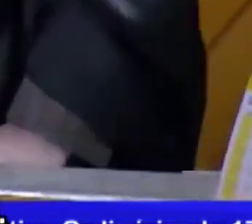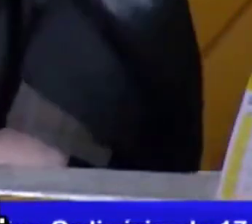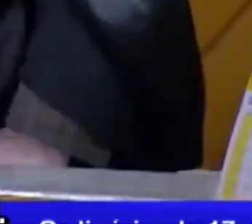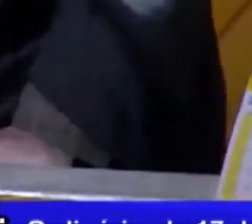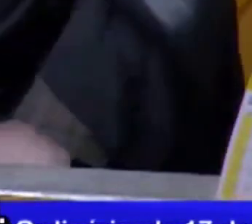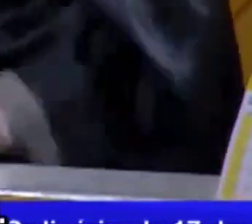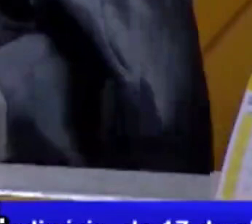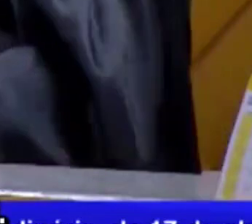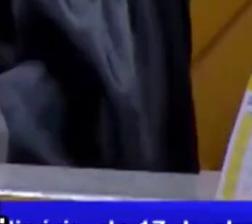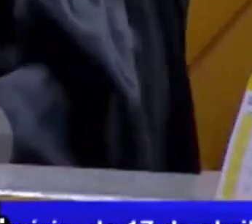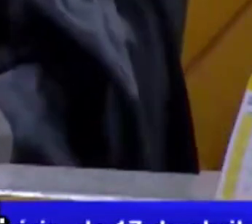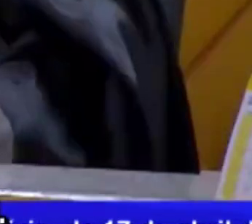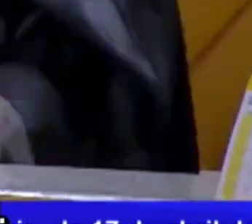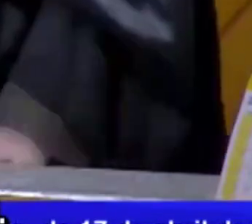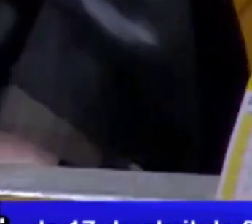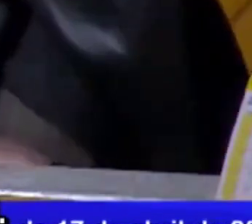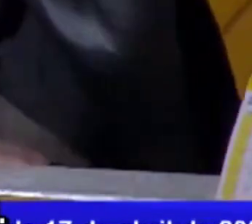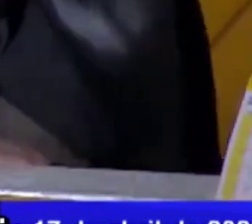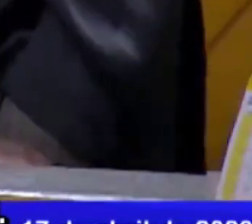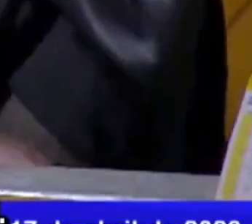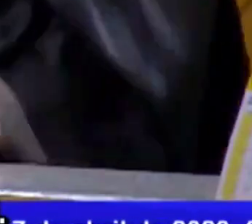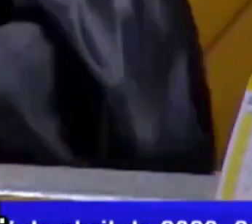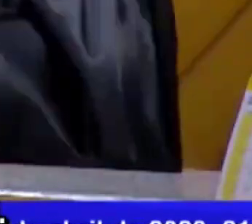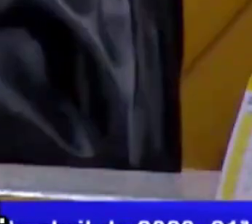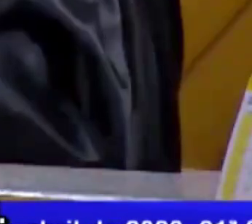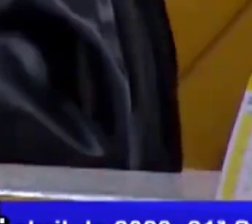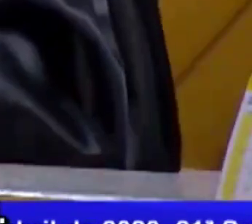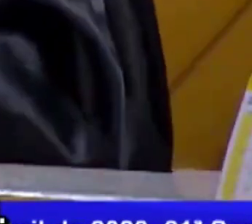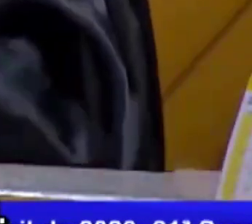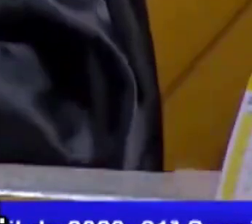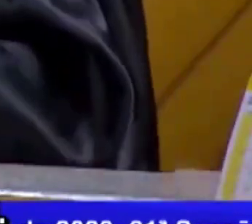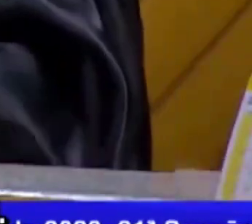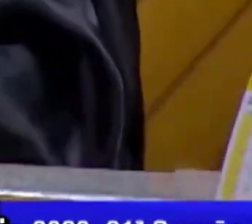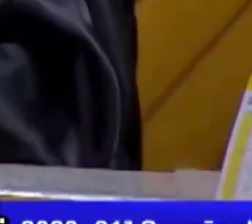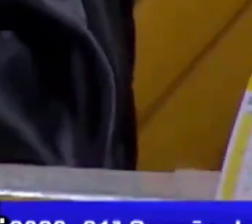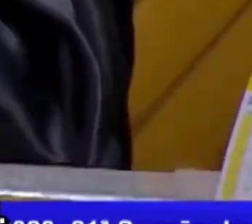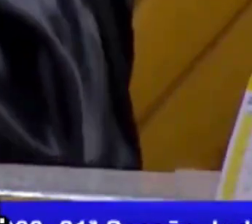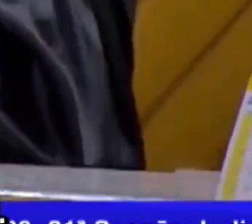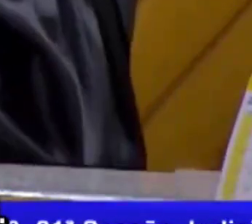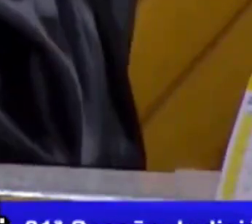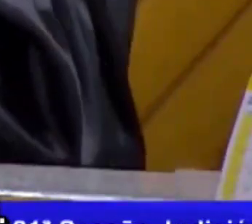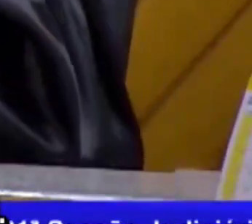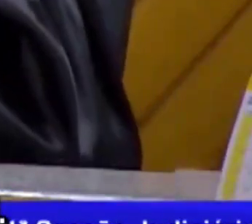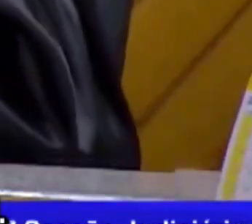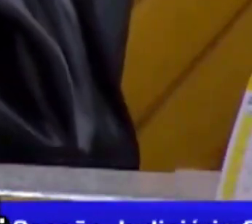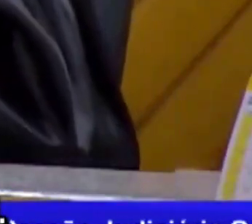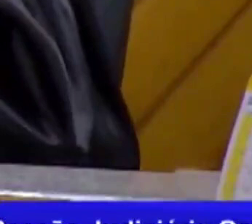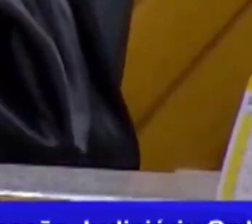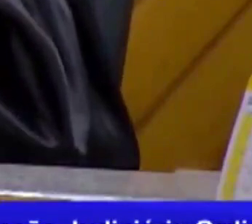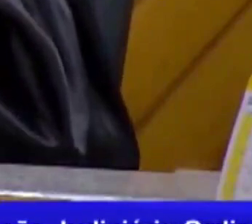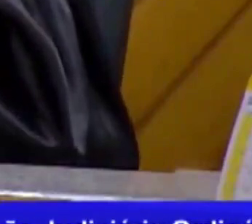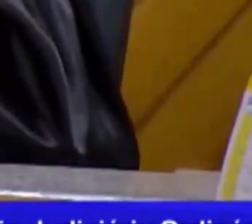do TRE do Amapá ser realizada em modalidade híbrida, videoconferência e presencial.